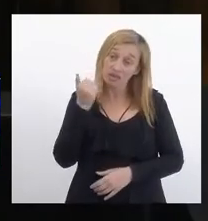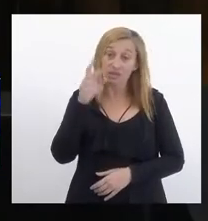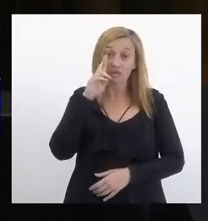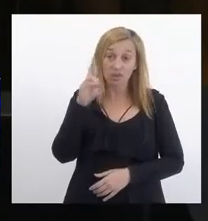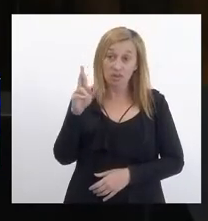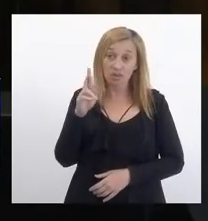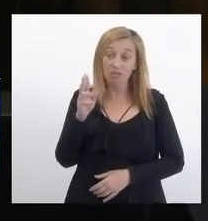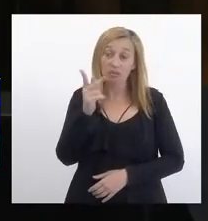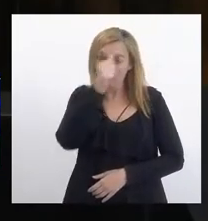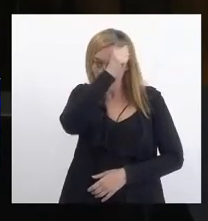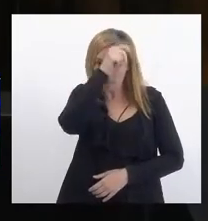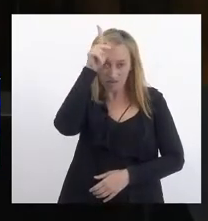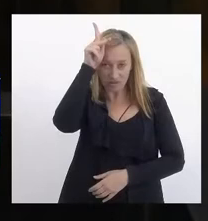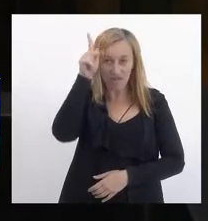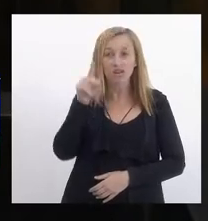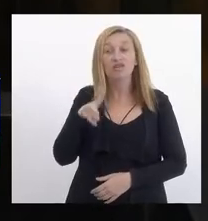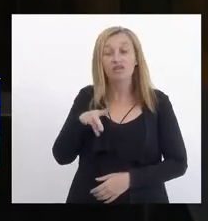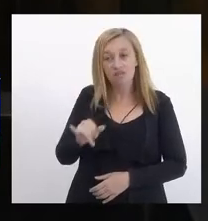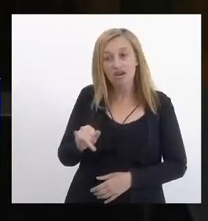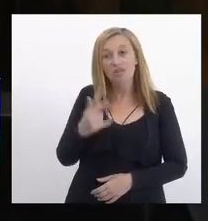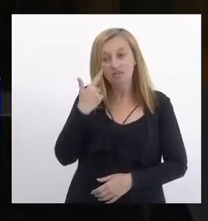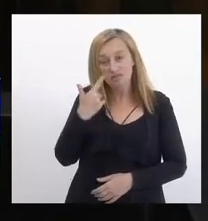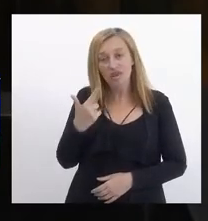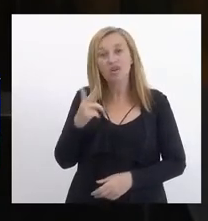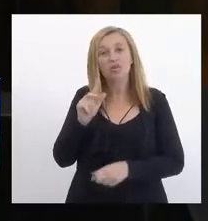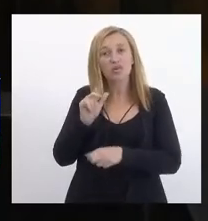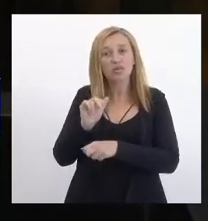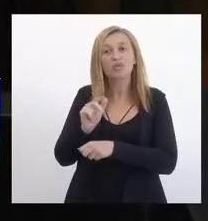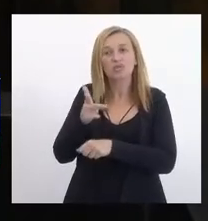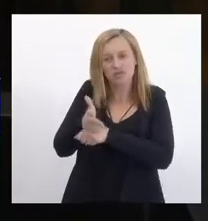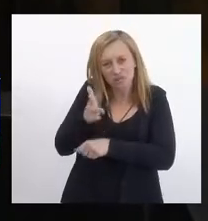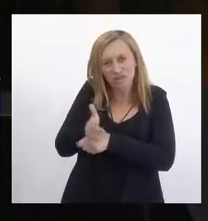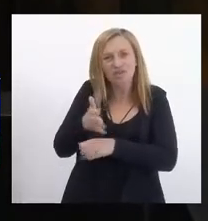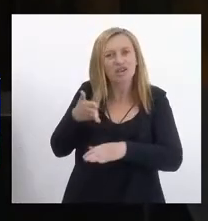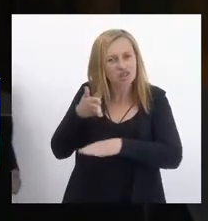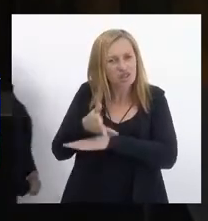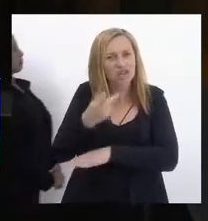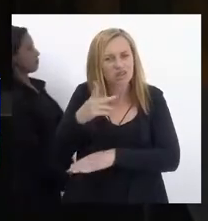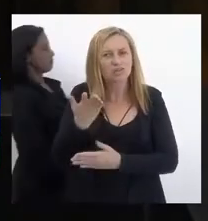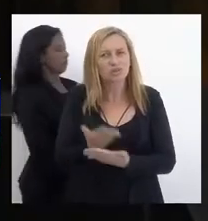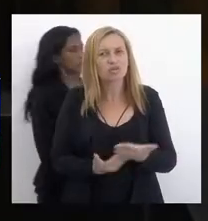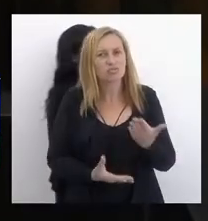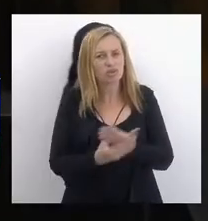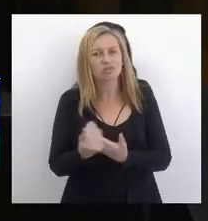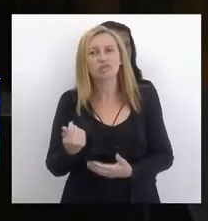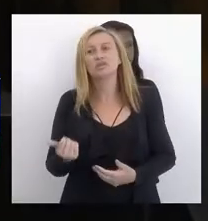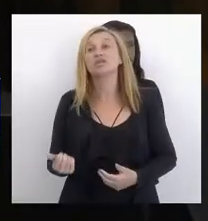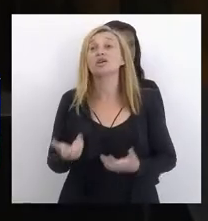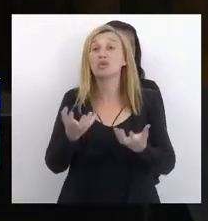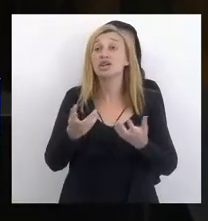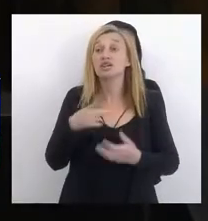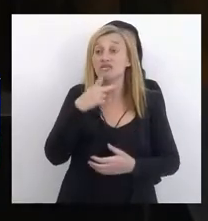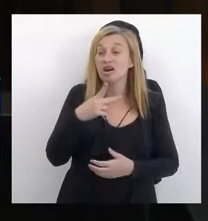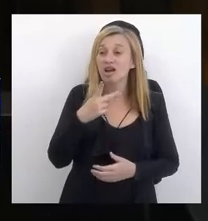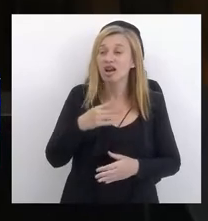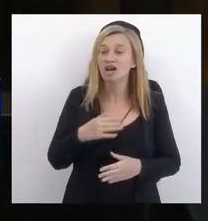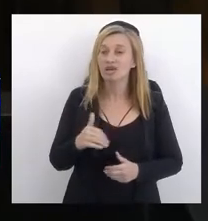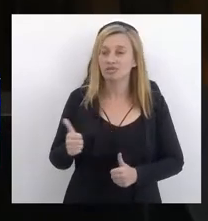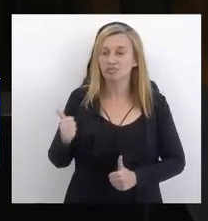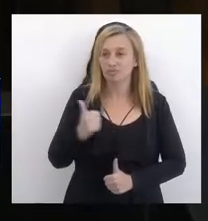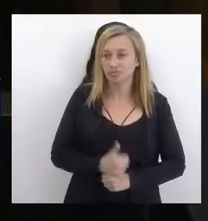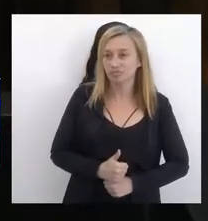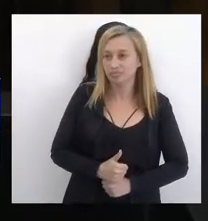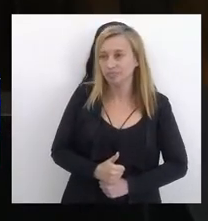prefeito Glauco Kaise vai assistir esse vídeo, vai chegar nas suas mãos. E eu queria dizer que toda